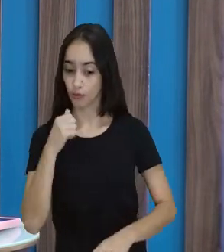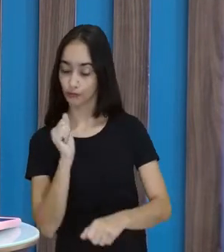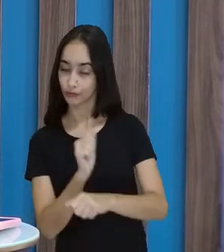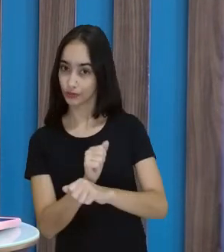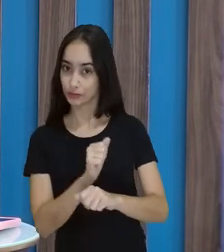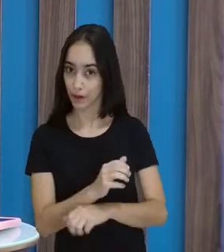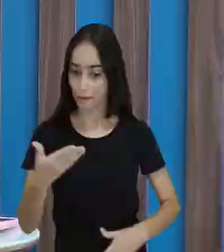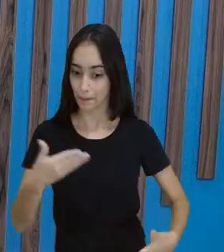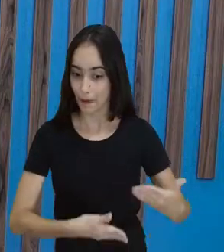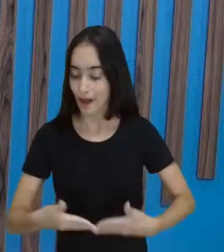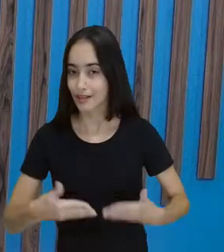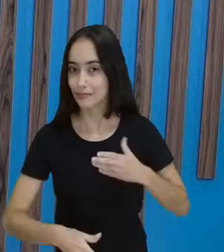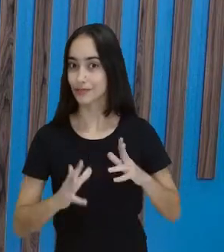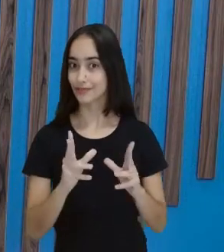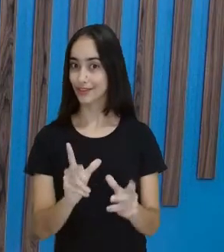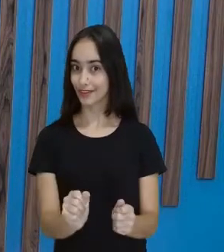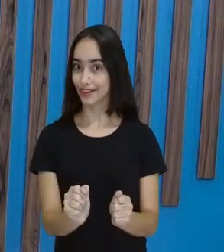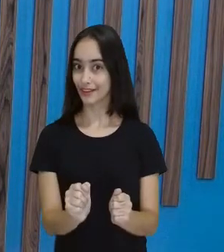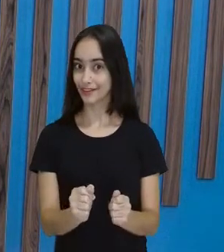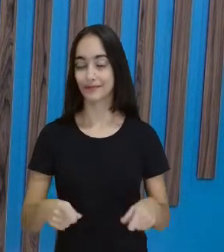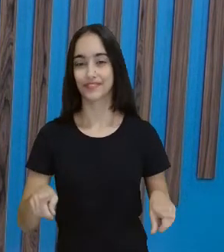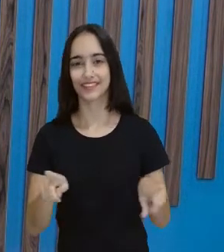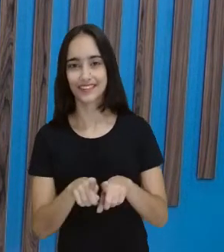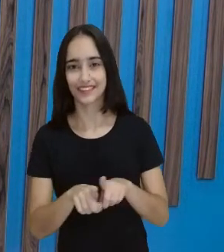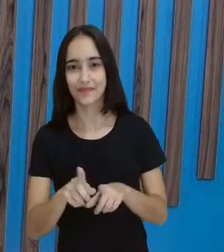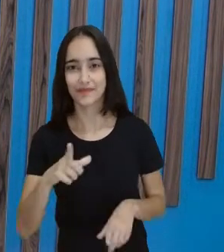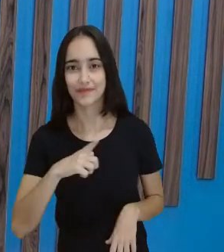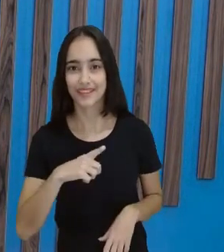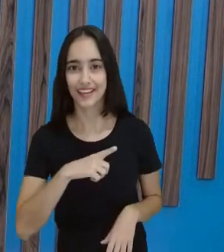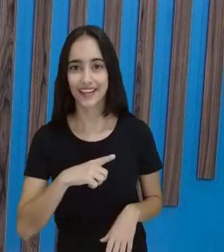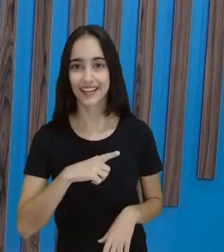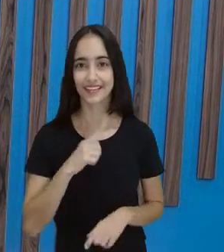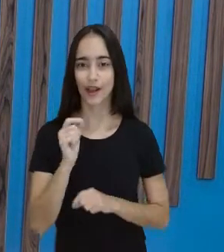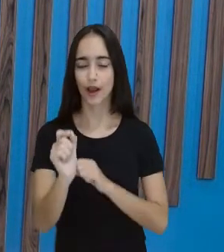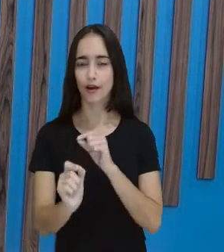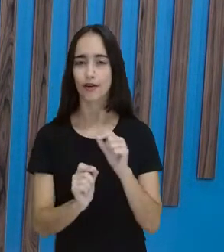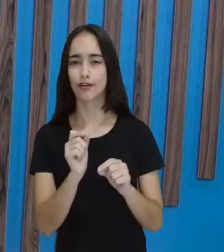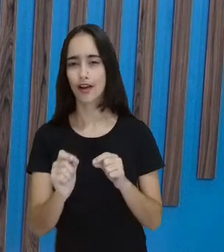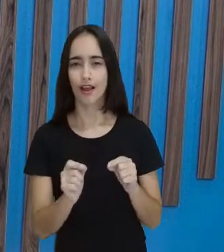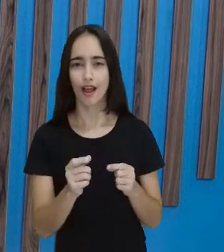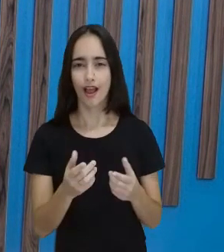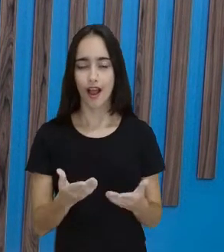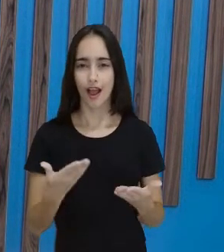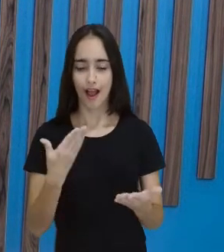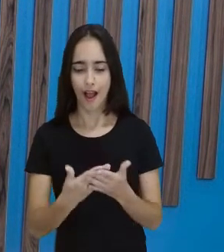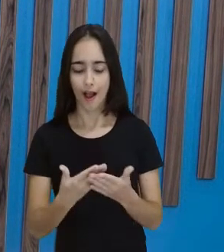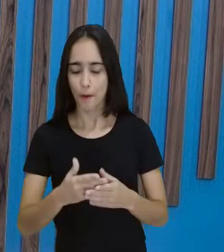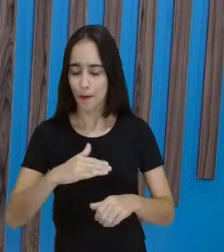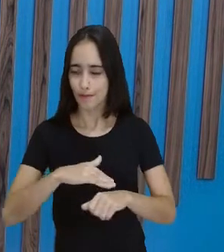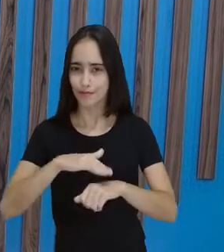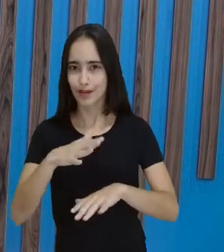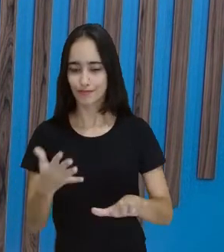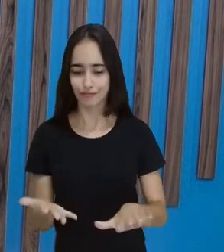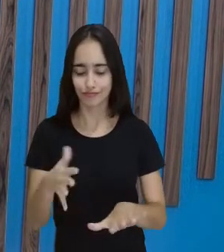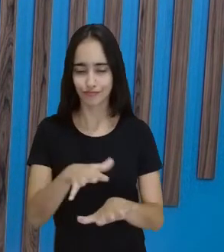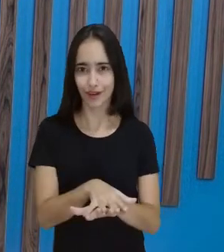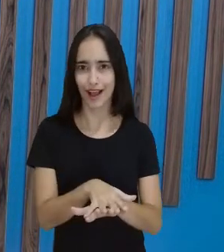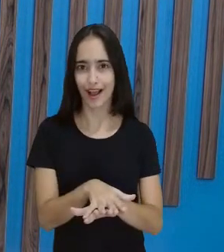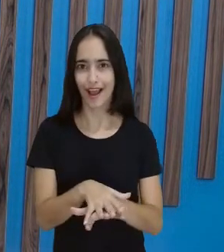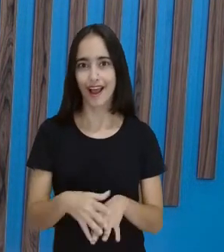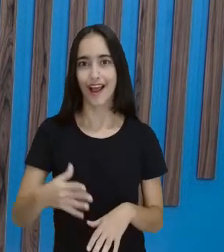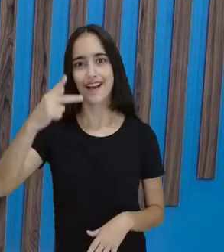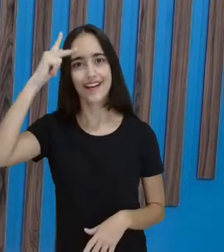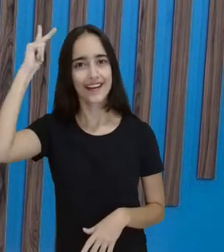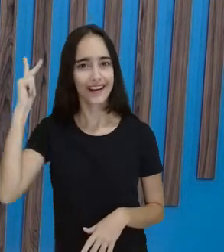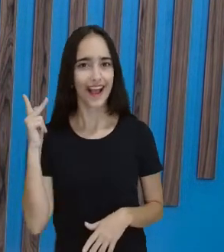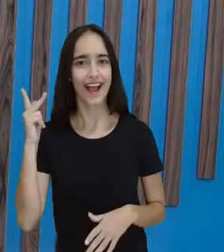tá? Temos também aqui no cantinho da tela, tornando nossa aula mais inclusiva, a presença de Karen, nossa intérprete